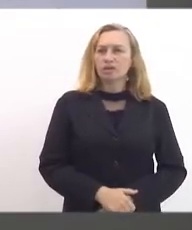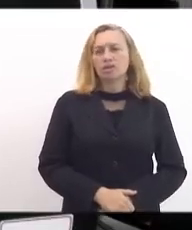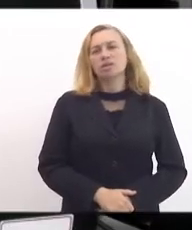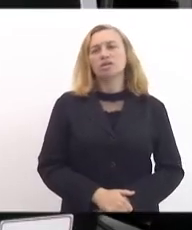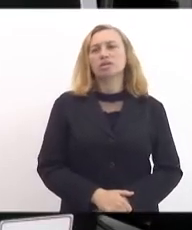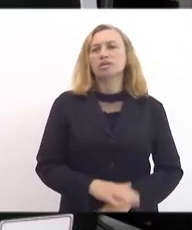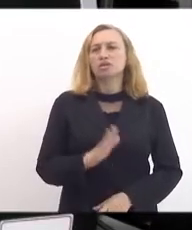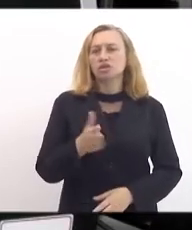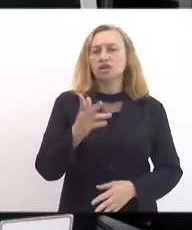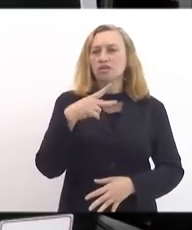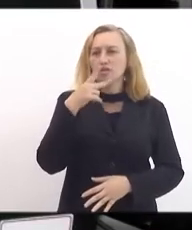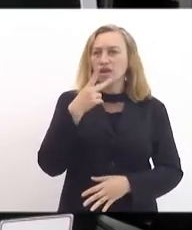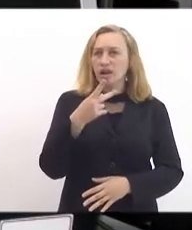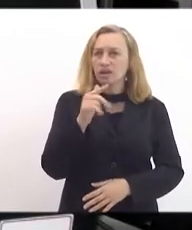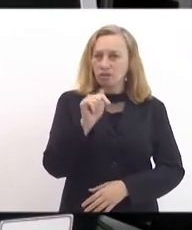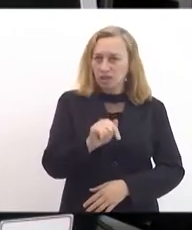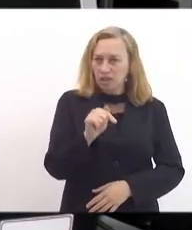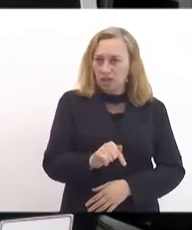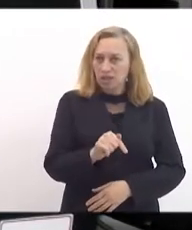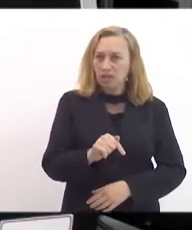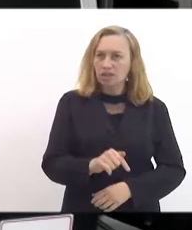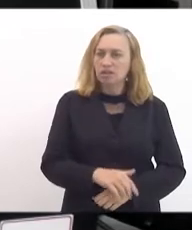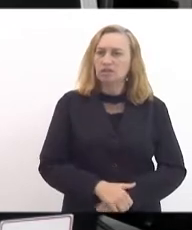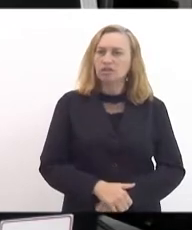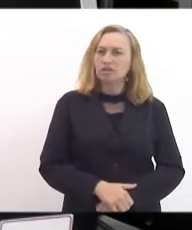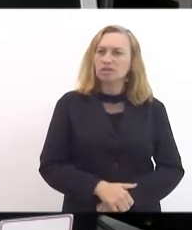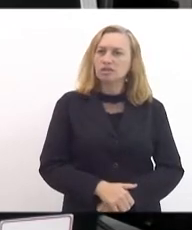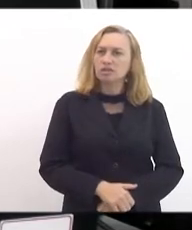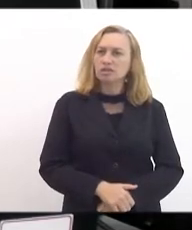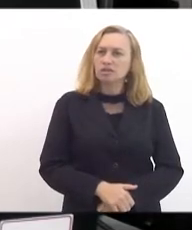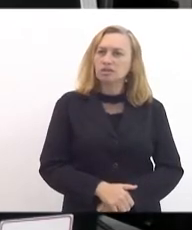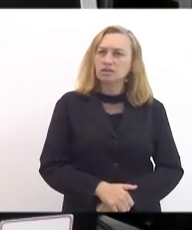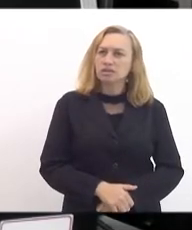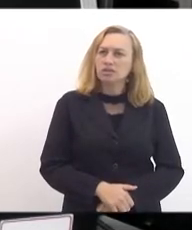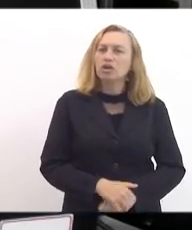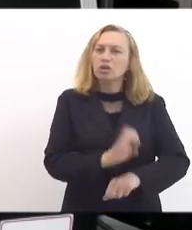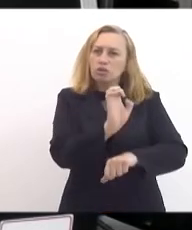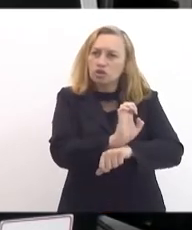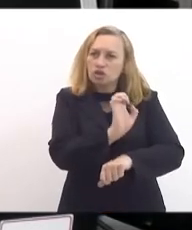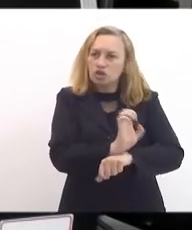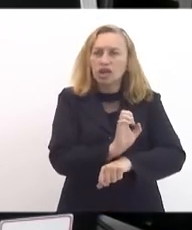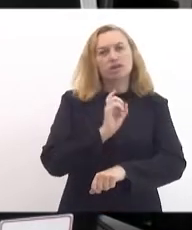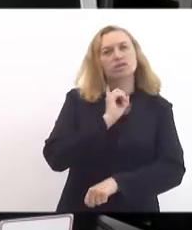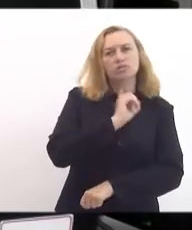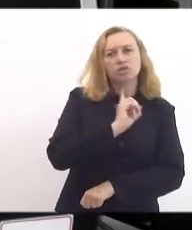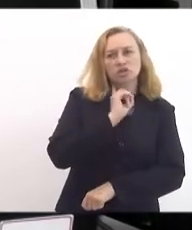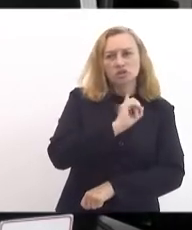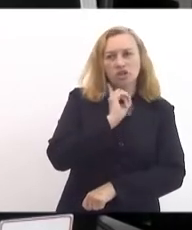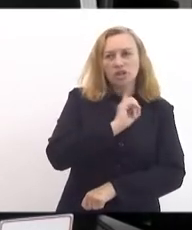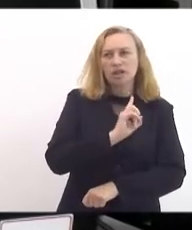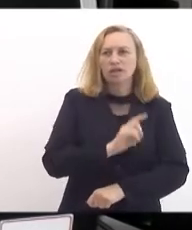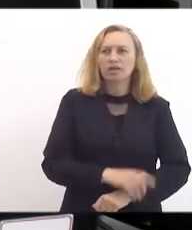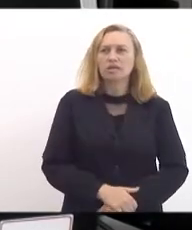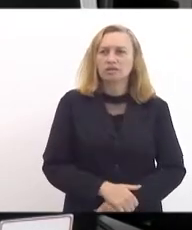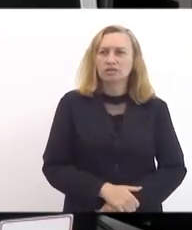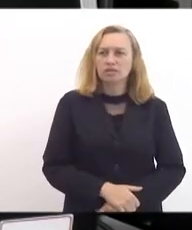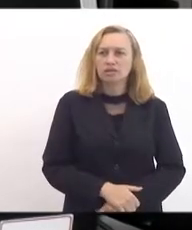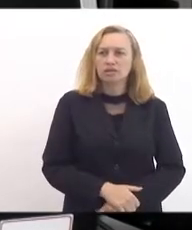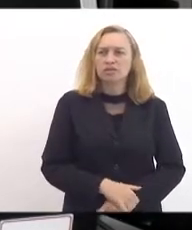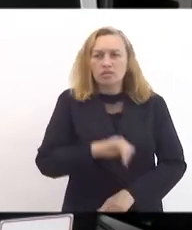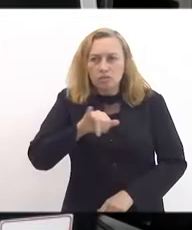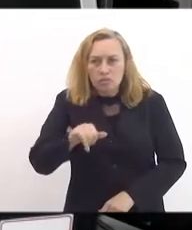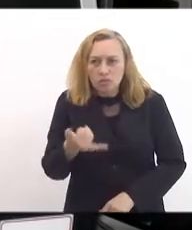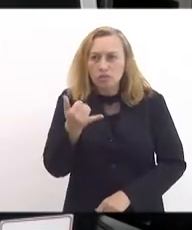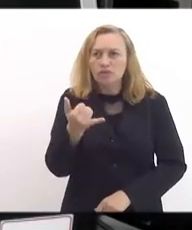que já foi citado aqui que aparentemente é o que o estado de Minas Gerais vem esse